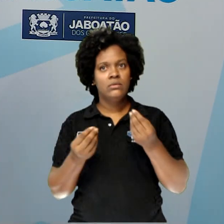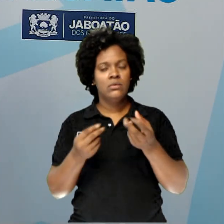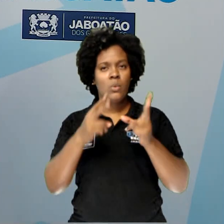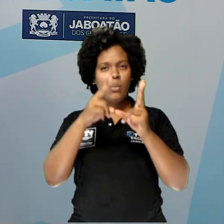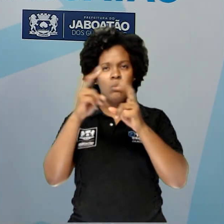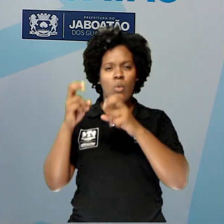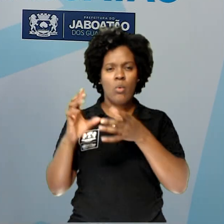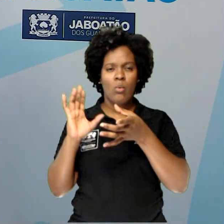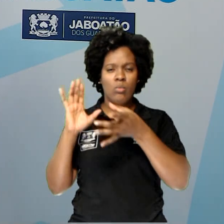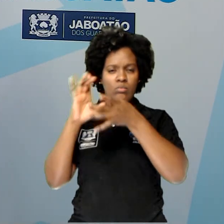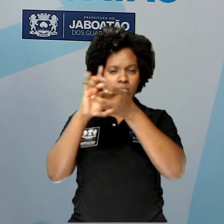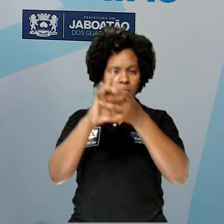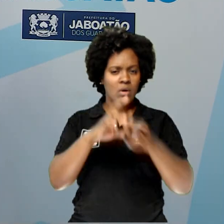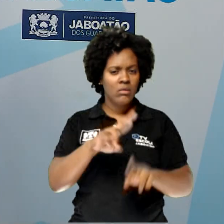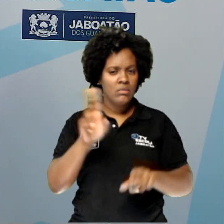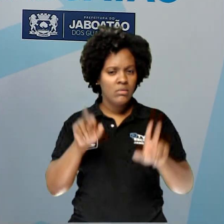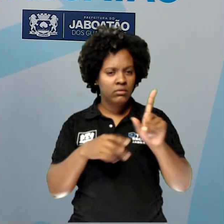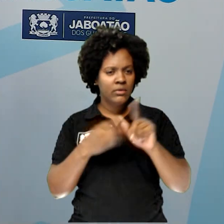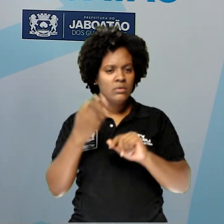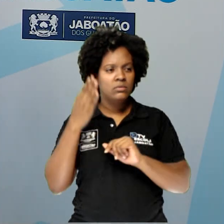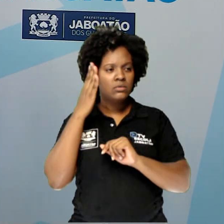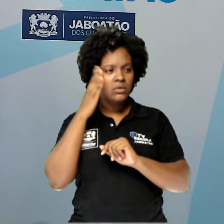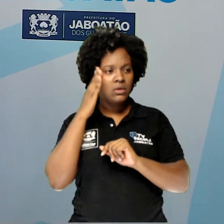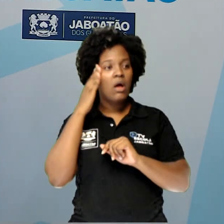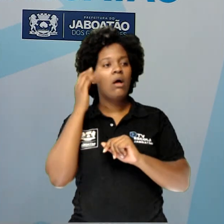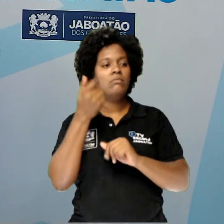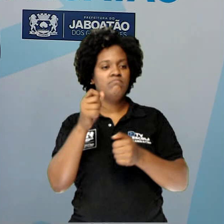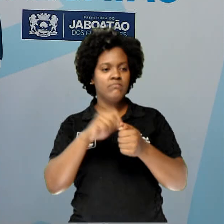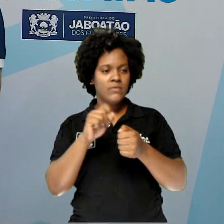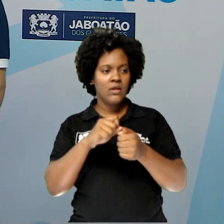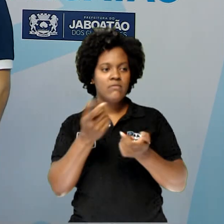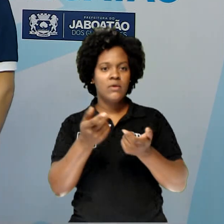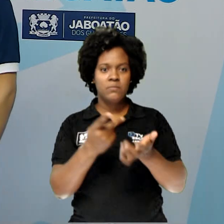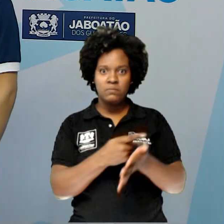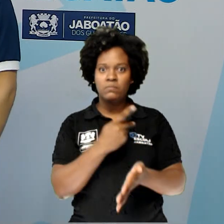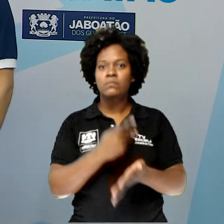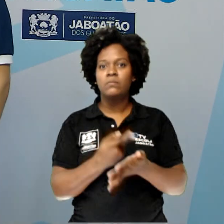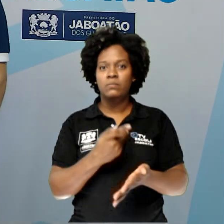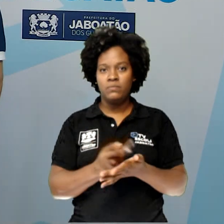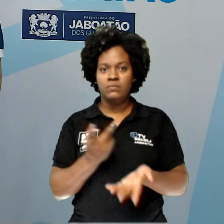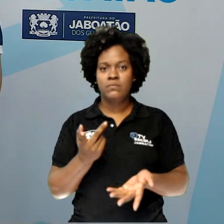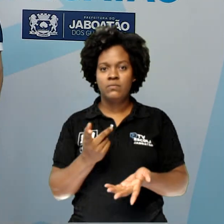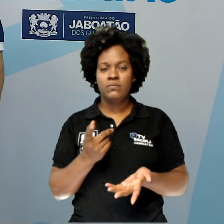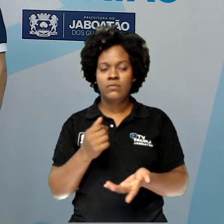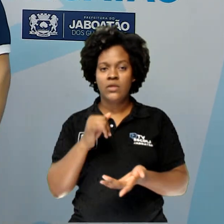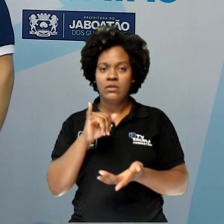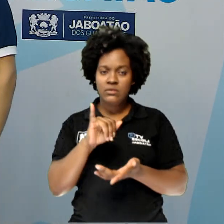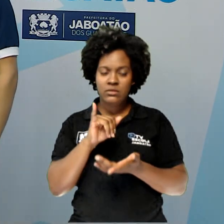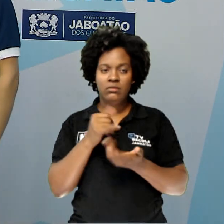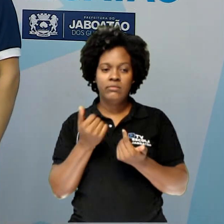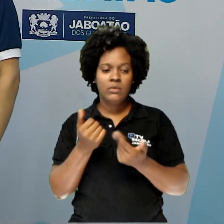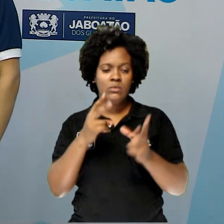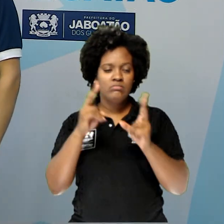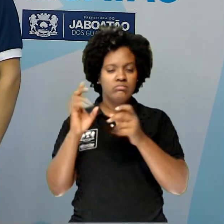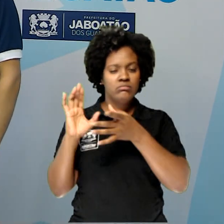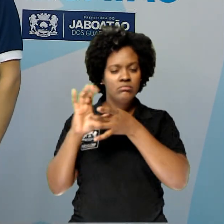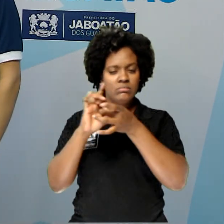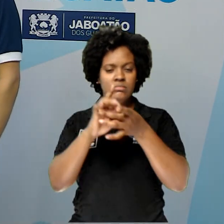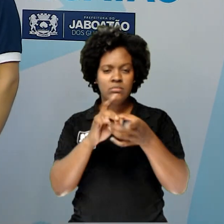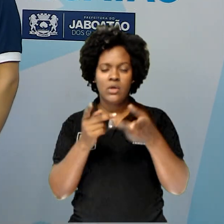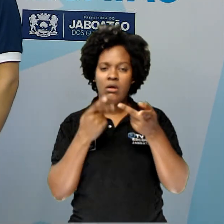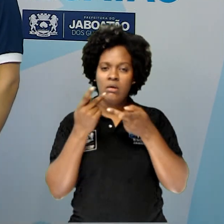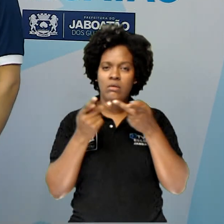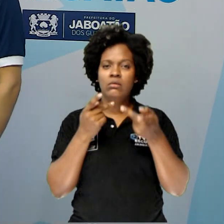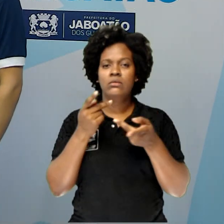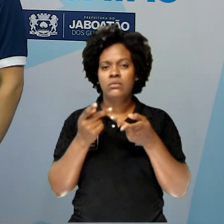contexto já se saiba quem foi o executor da ação. No caso, se eu tivesse aqui um contexto prévio dizendo